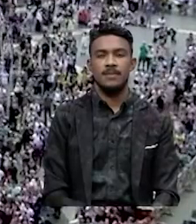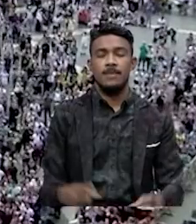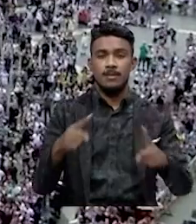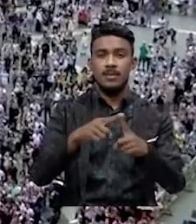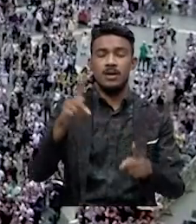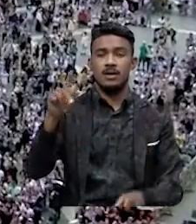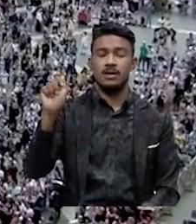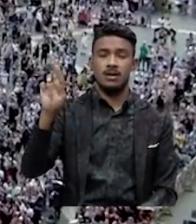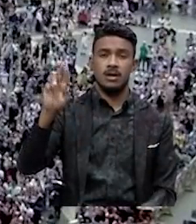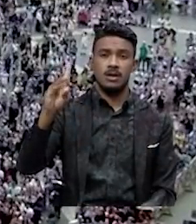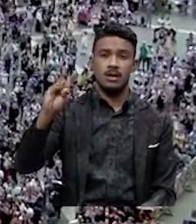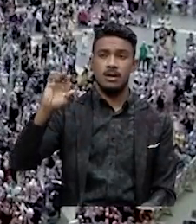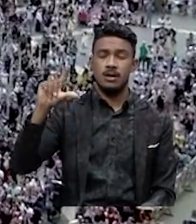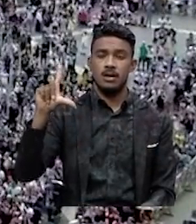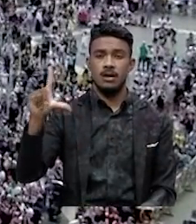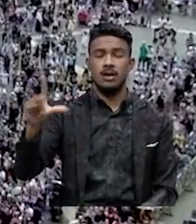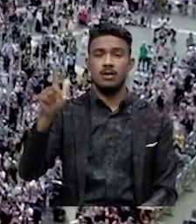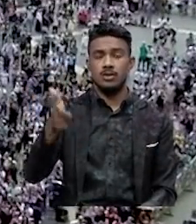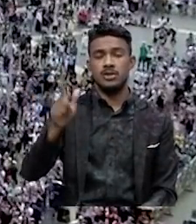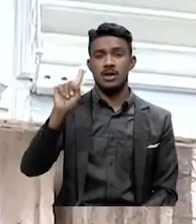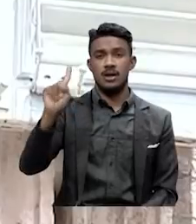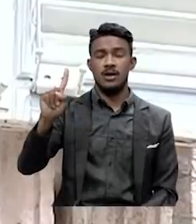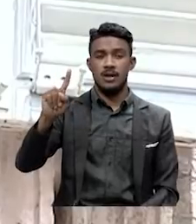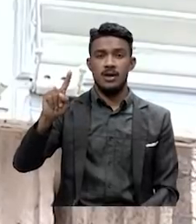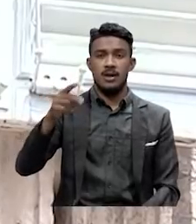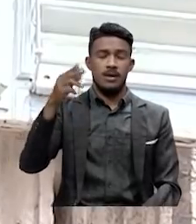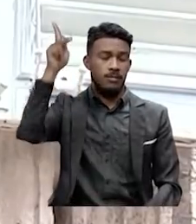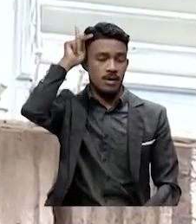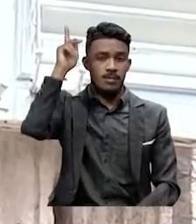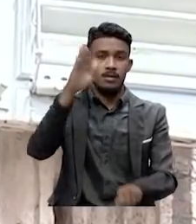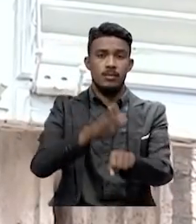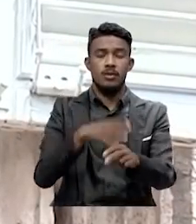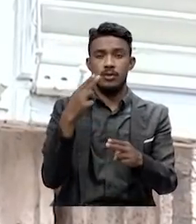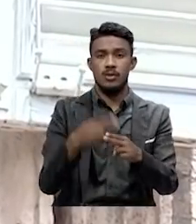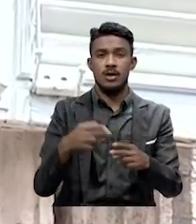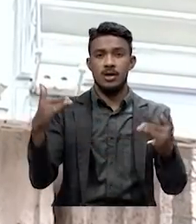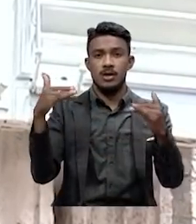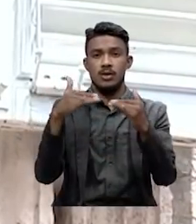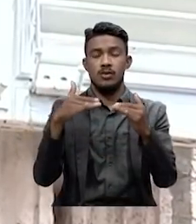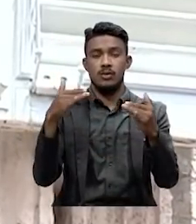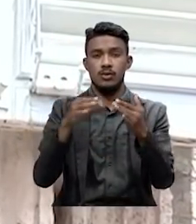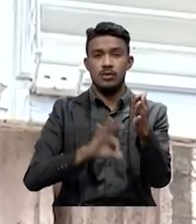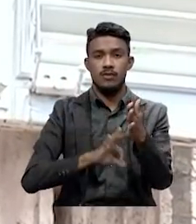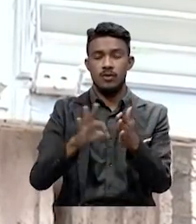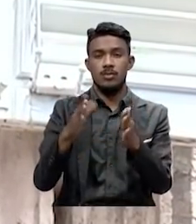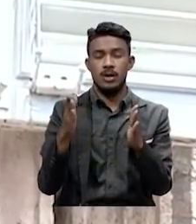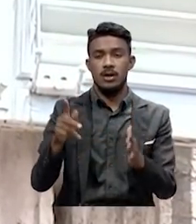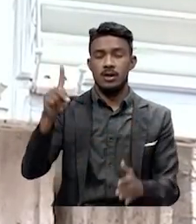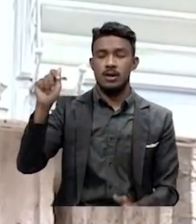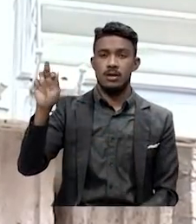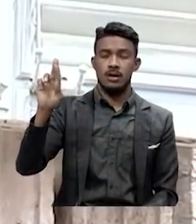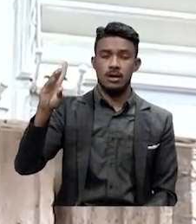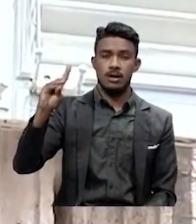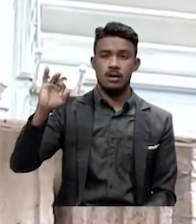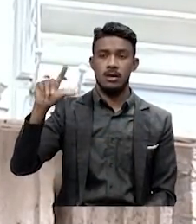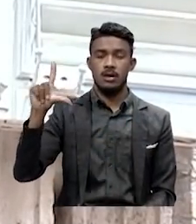Bacardial Rua Nulu Resing Ida nebe Papa Francisco nomeia se realiza encontro formal Colégio Cardeal Sira